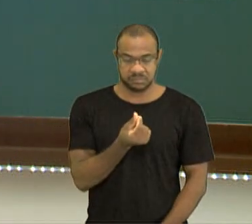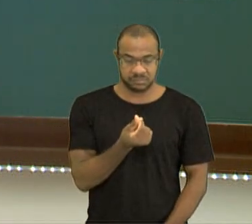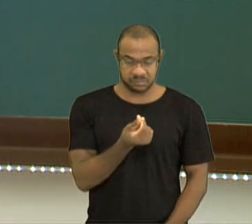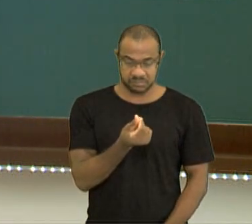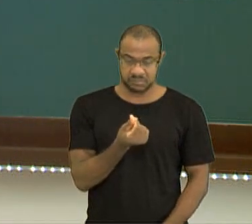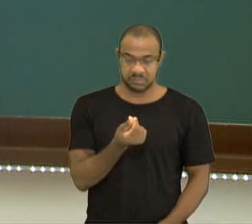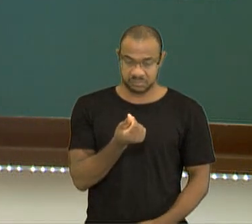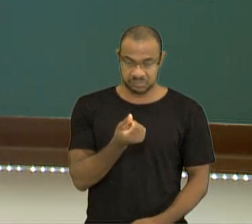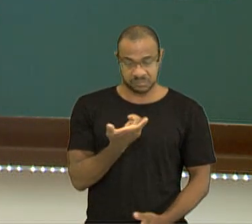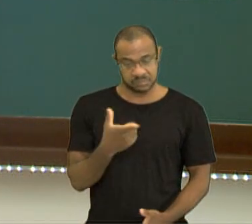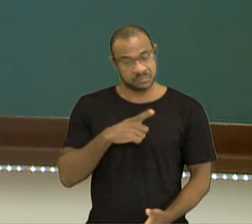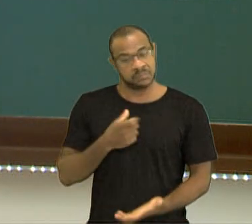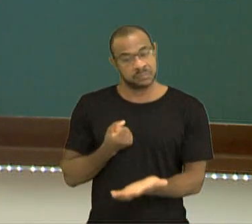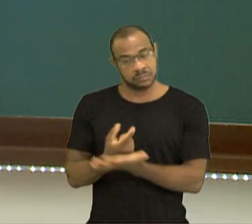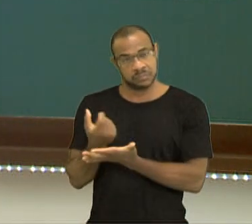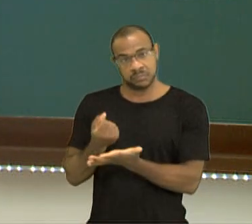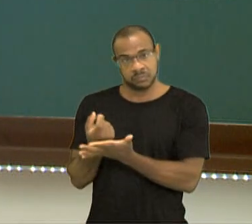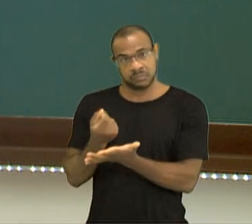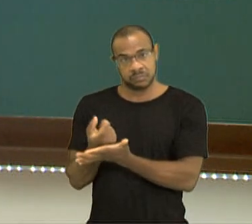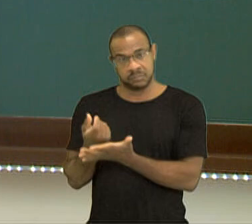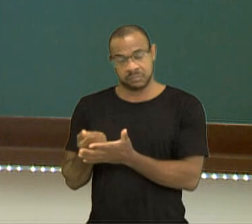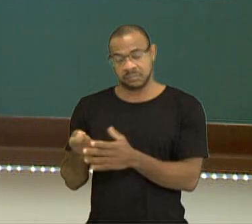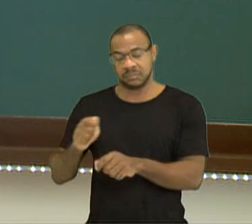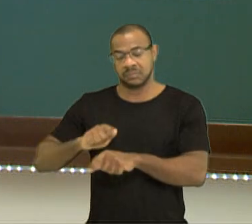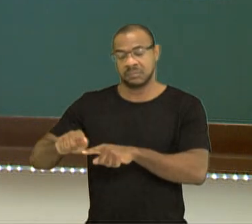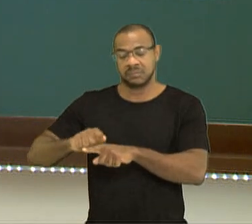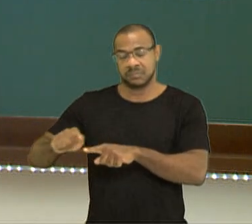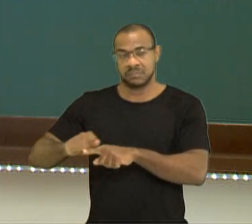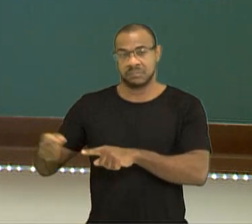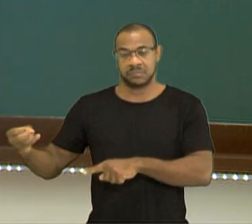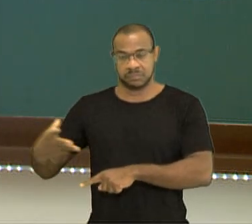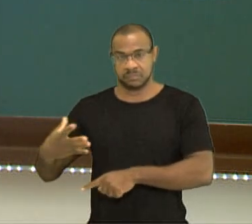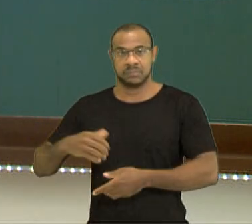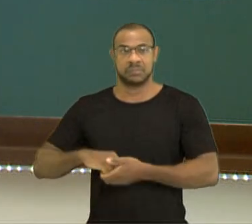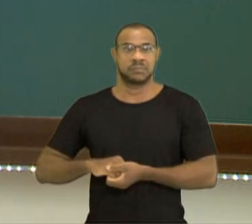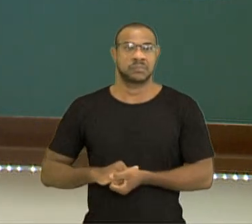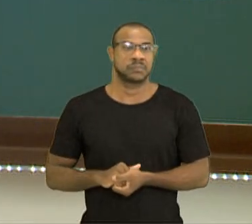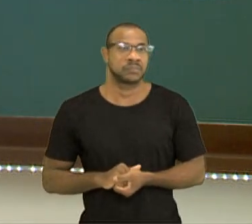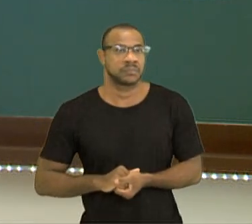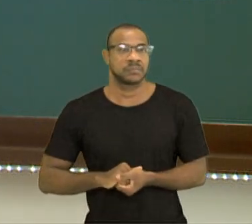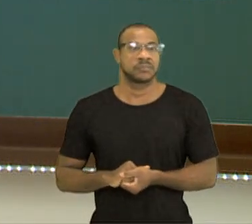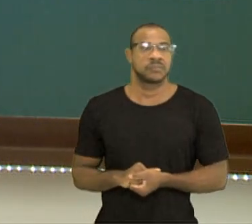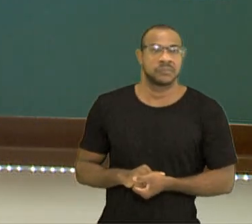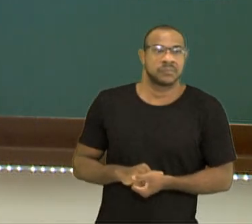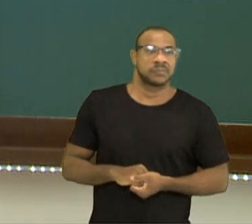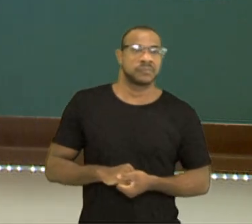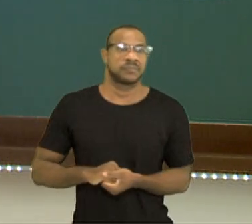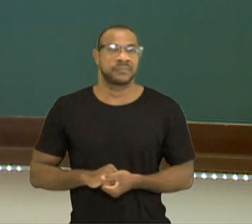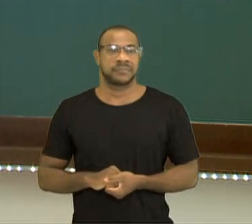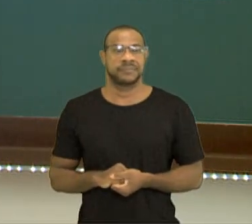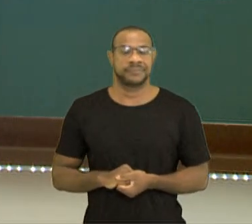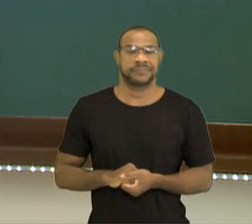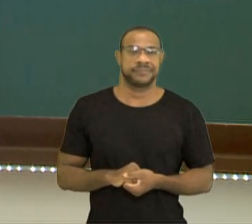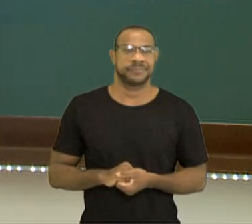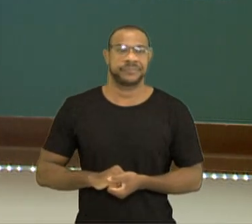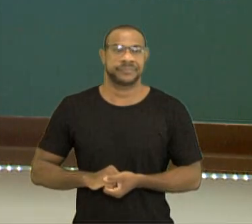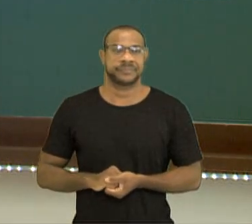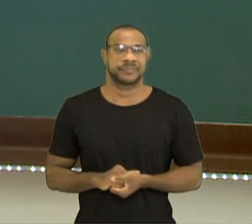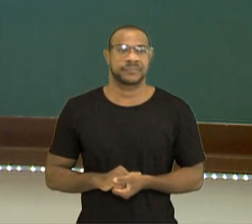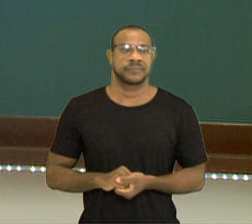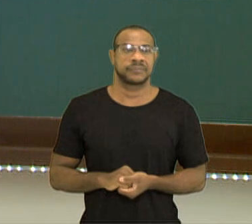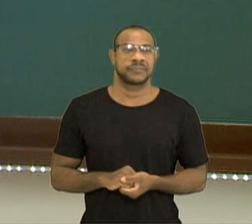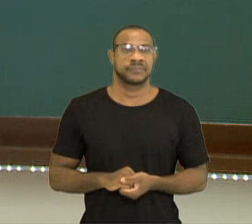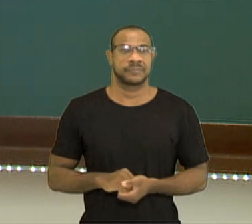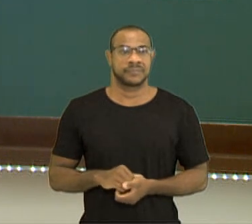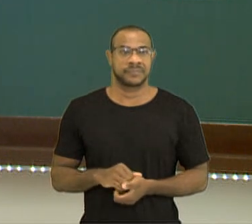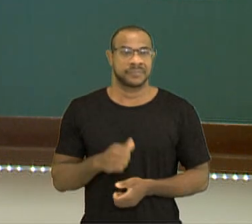tênis novos. Aqui está abreviado, olha, é o will, tá? É o mesmo que o will. She will be late if the train is delayed.